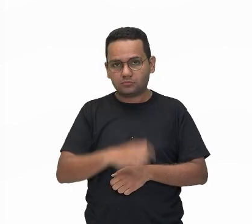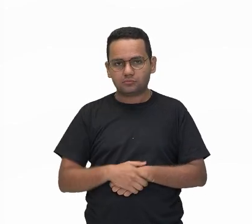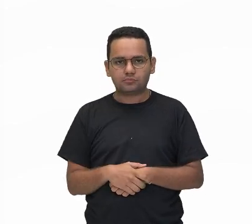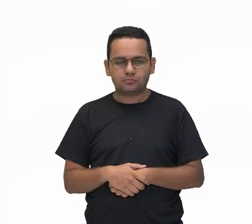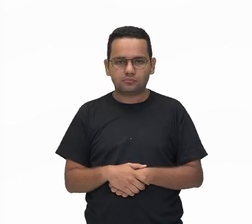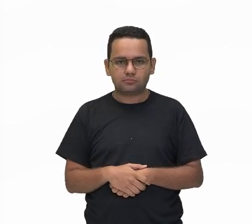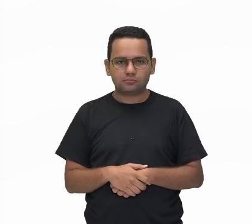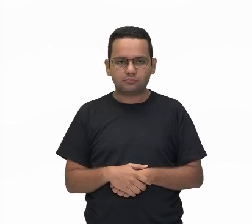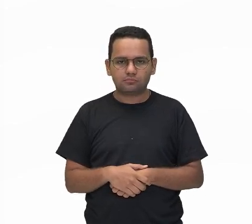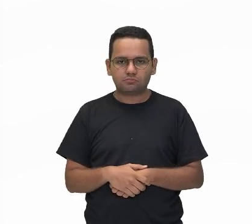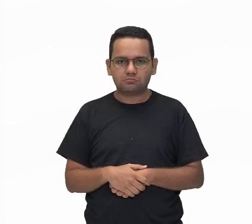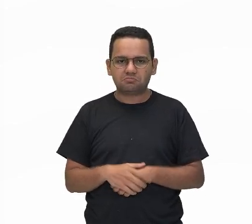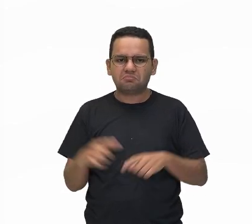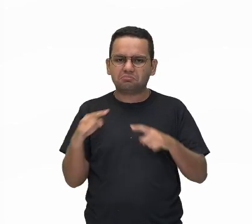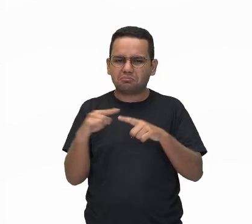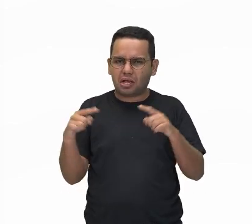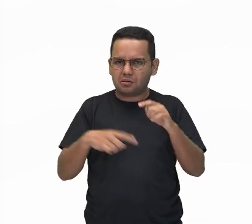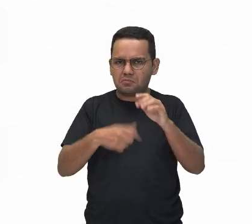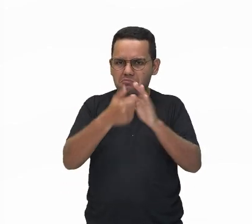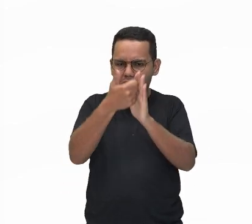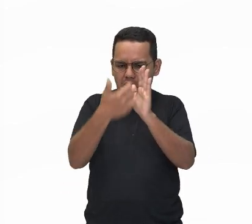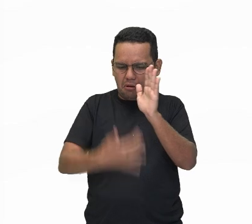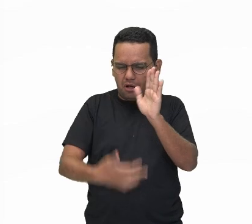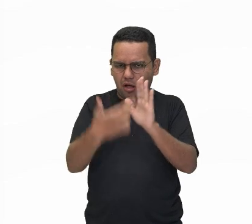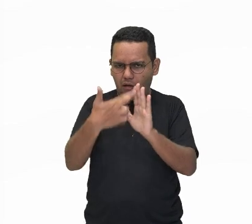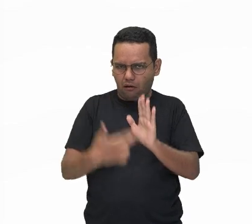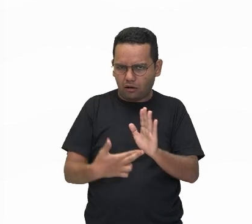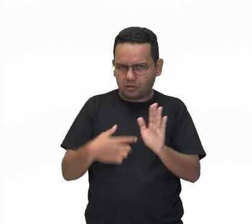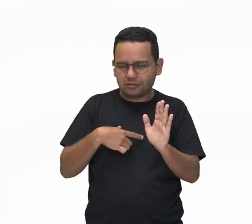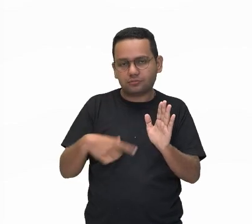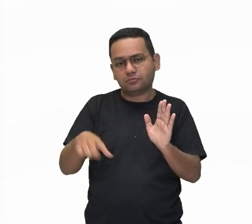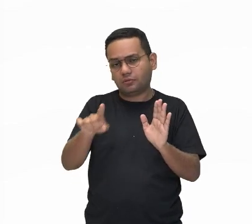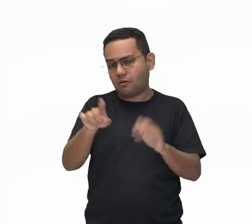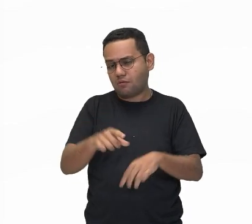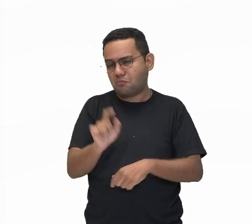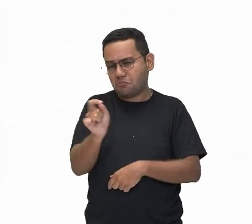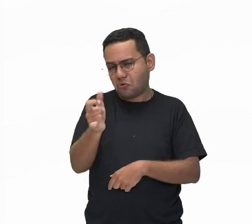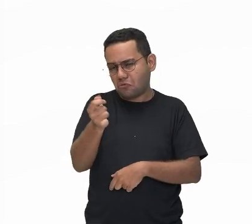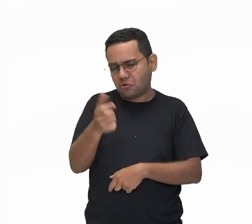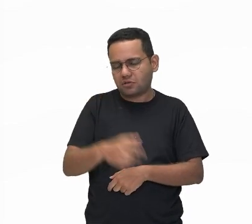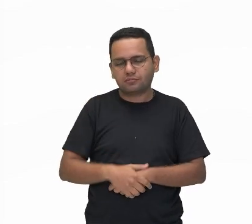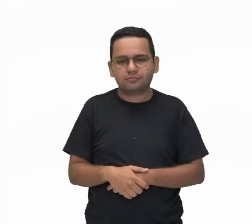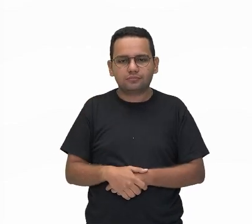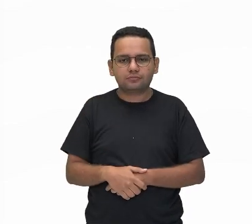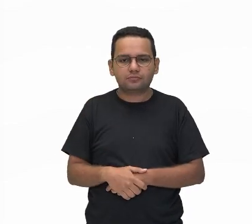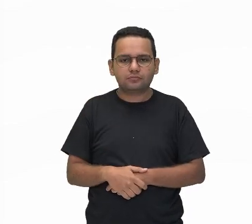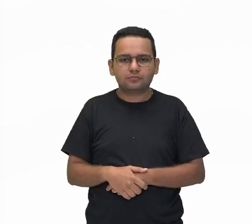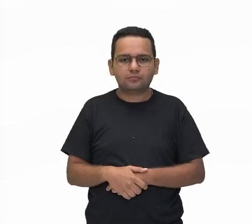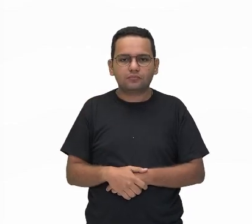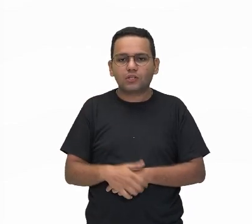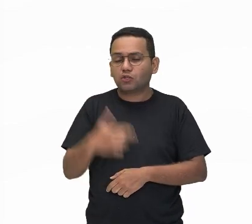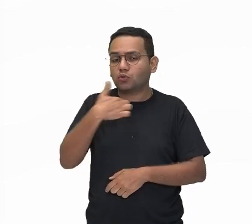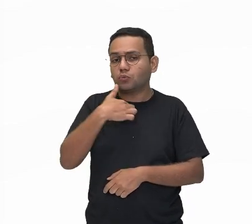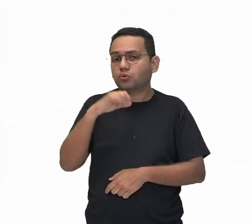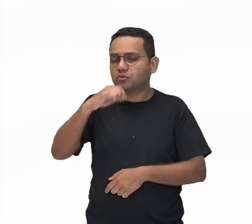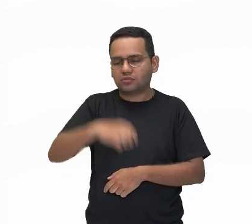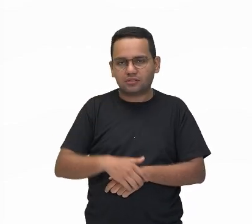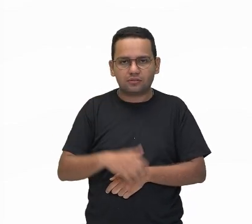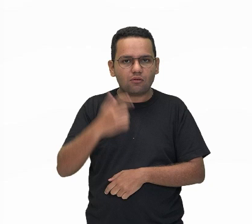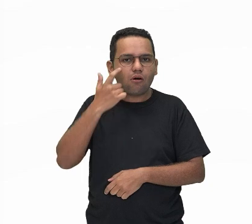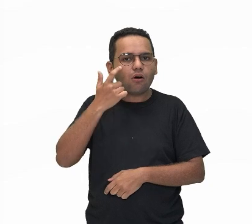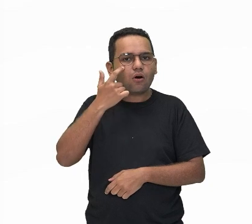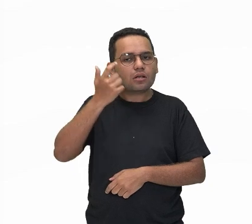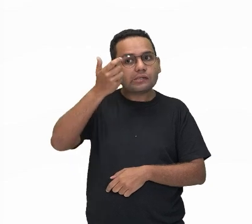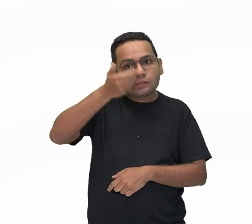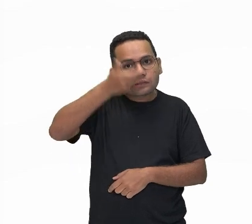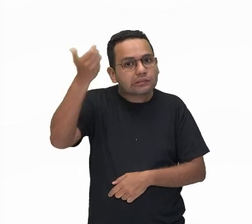não existia tantas regras assim. O que não era permitido era apenas arrancar os olhos, né? Não era permitido